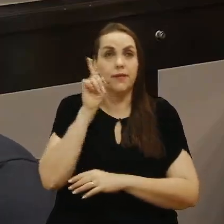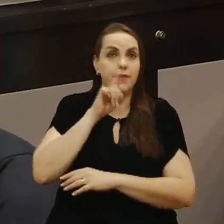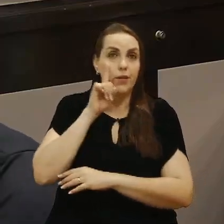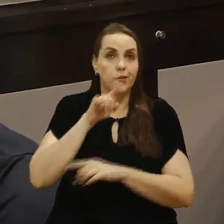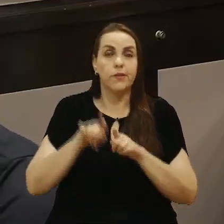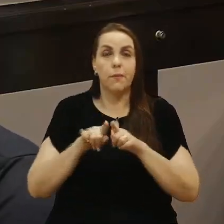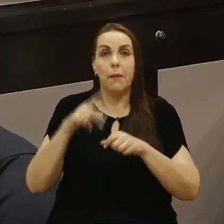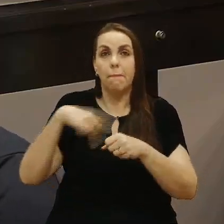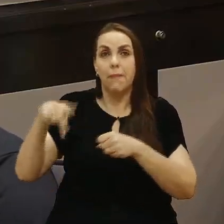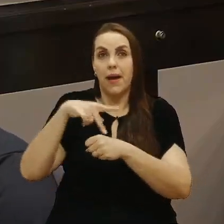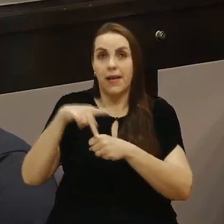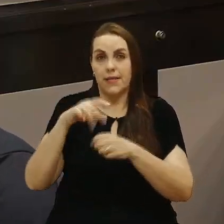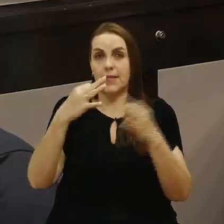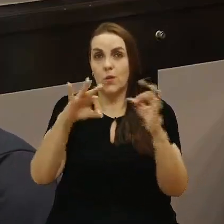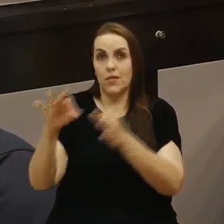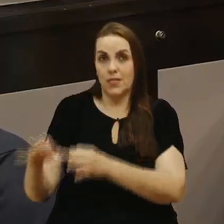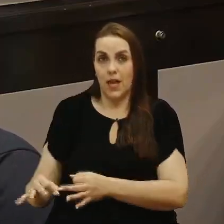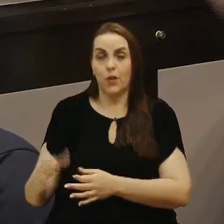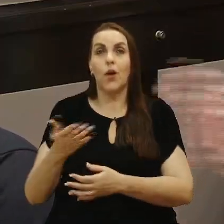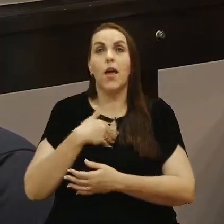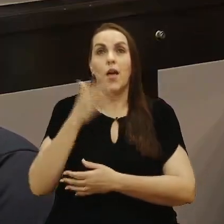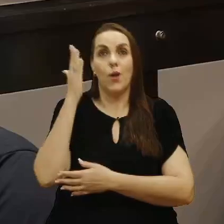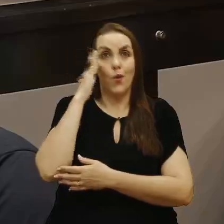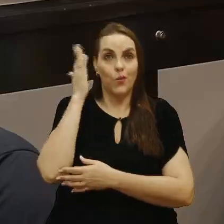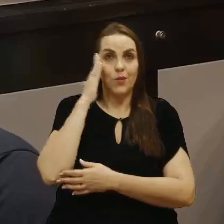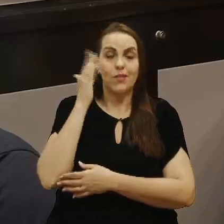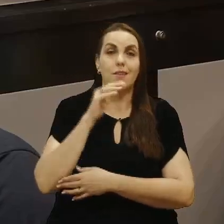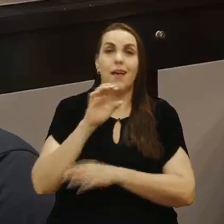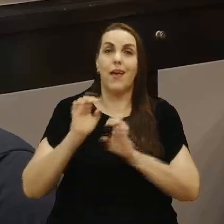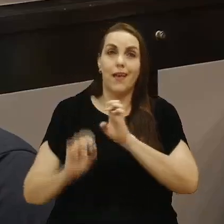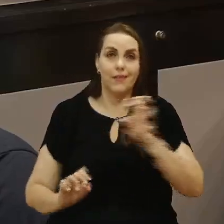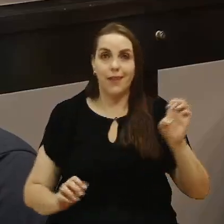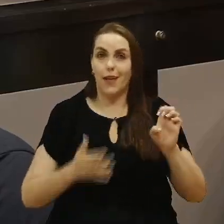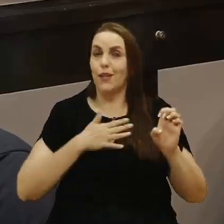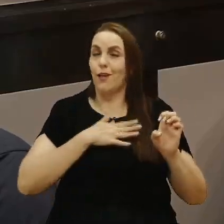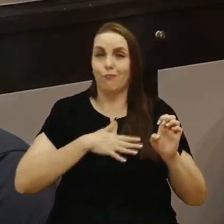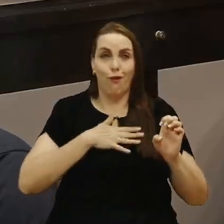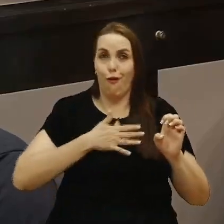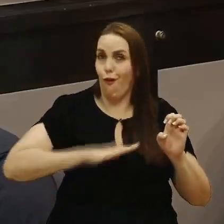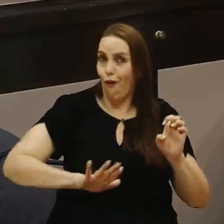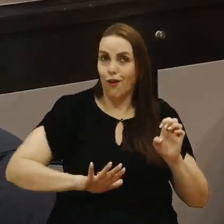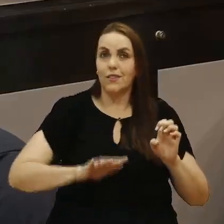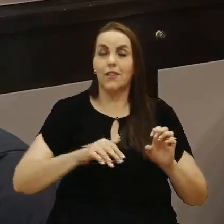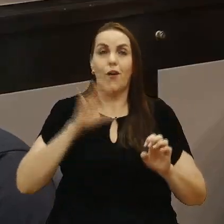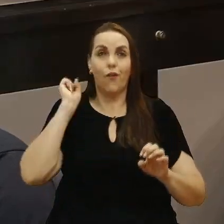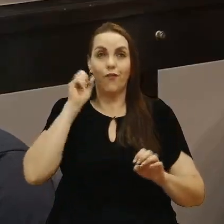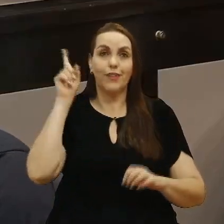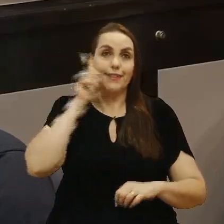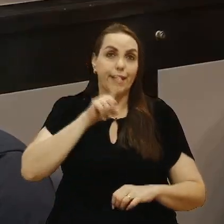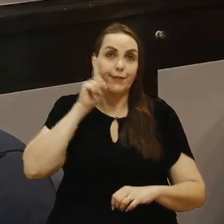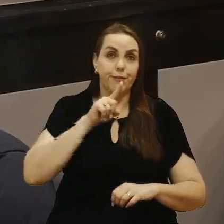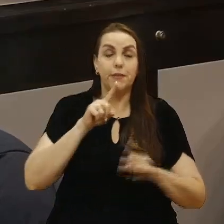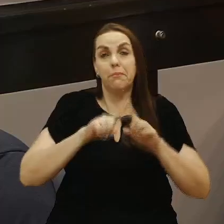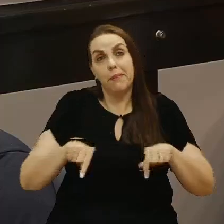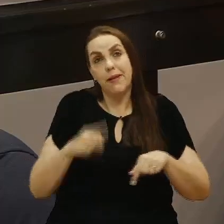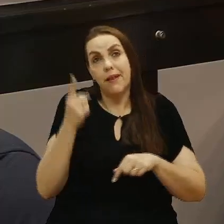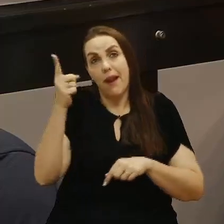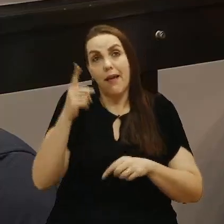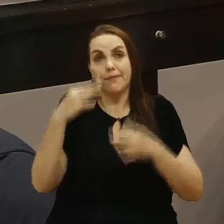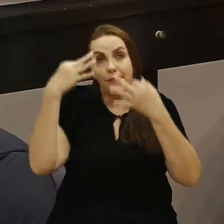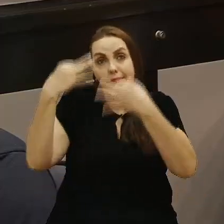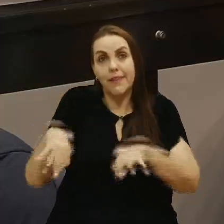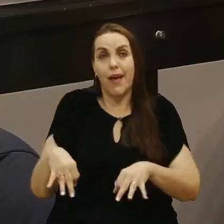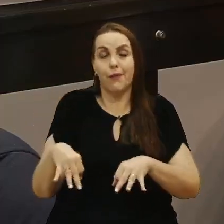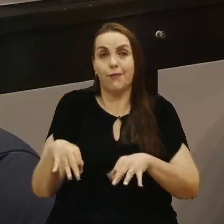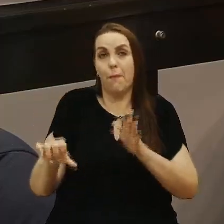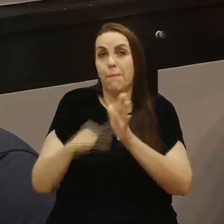pessoal da esquerda não gosta muito de ouvir essa palavra, Estados Unidos, mas lá é o primeiro mundo e é a primeira potência do mundo. E lá sim dá certo. E lá as